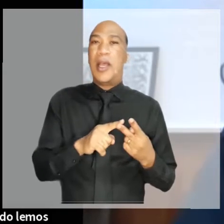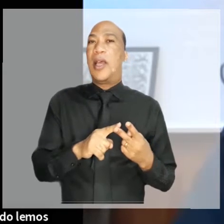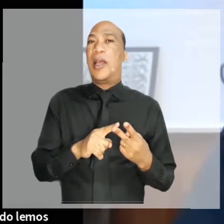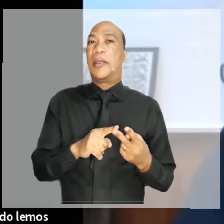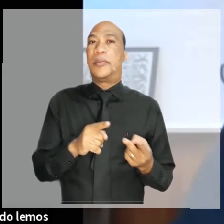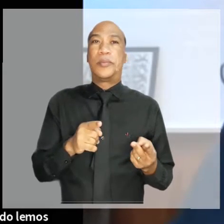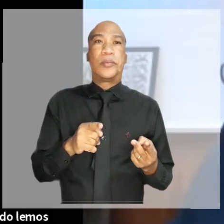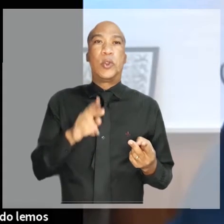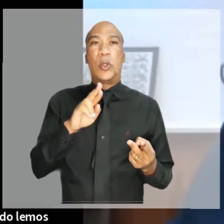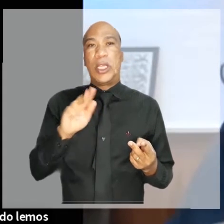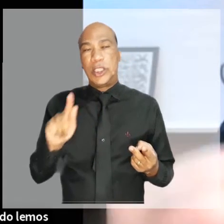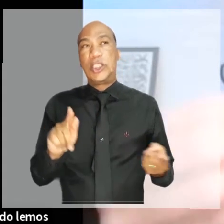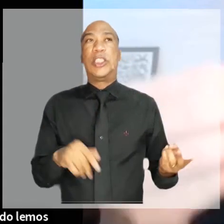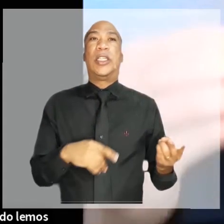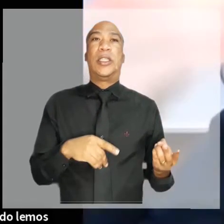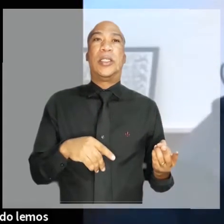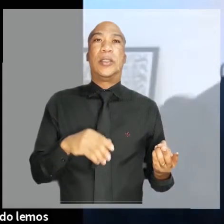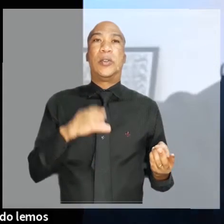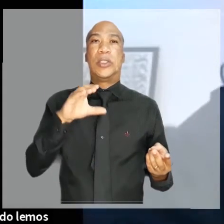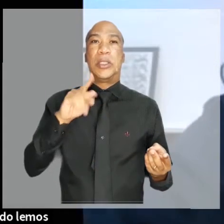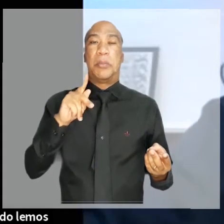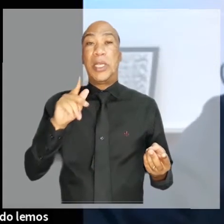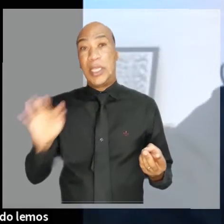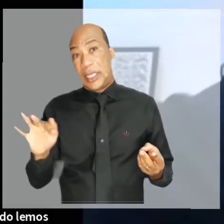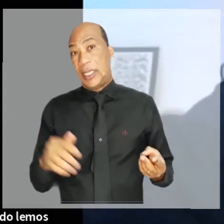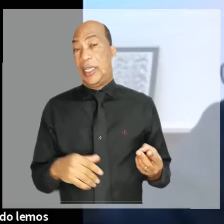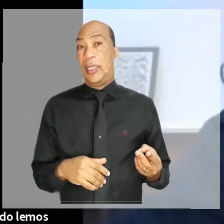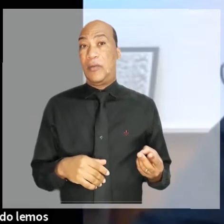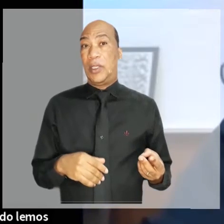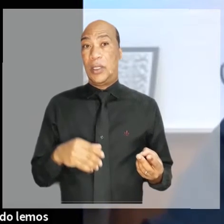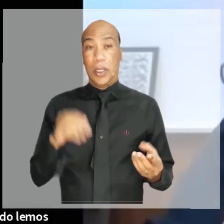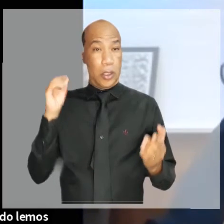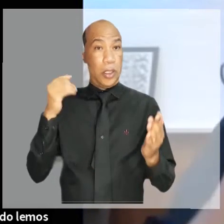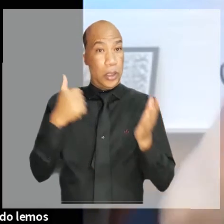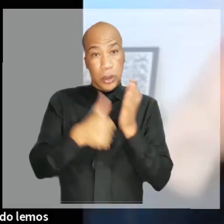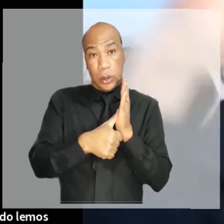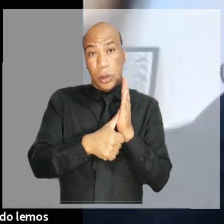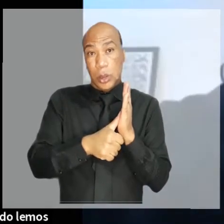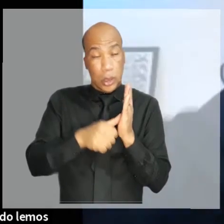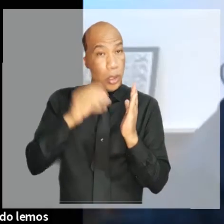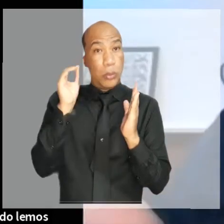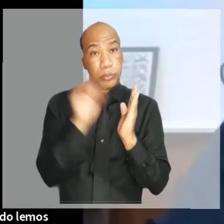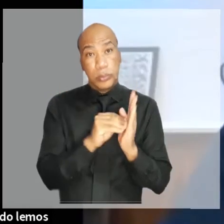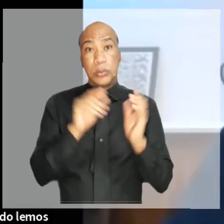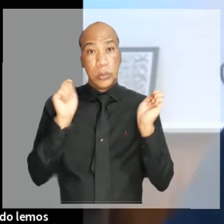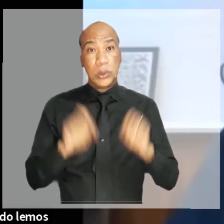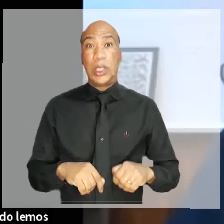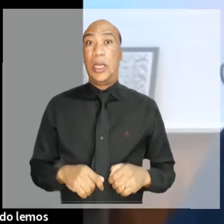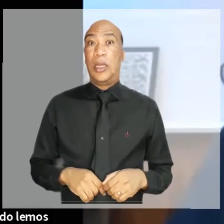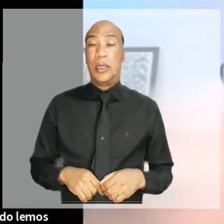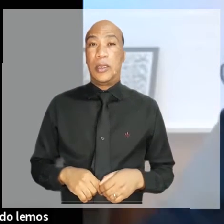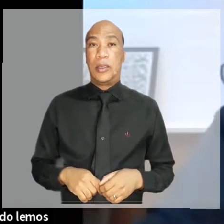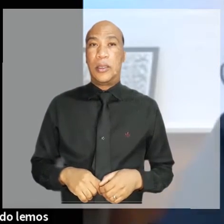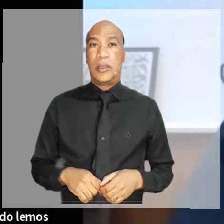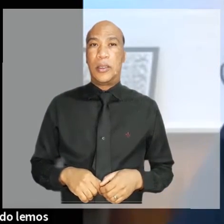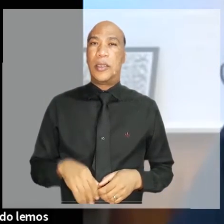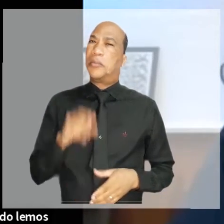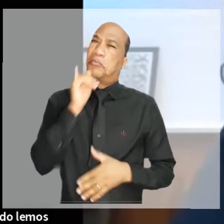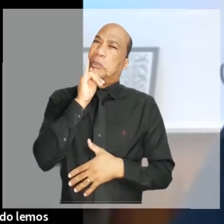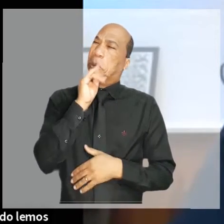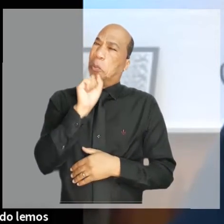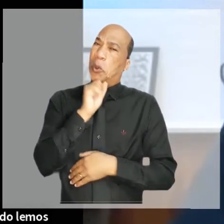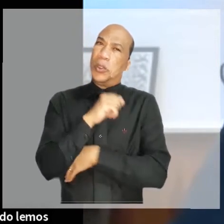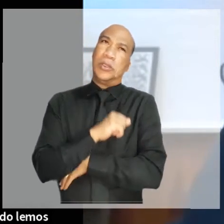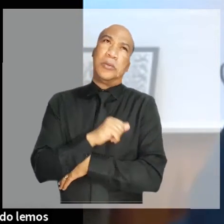por exemplo, para fazer reserva, matrícula na escola, para acessar o seu imposto de renda na